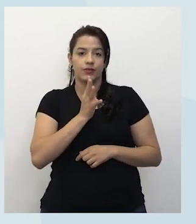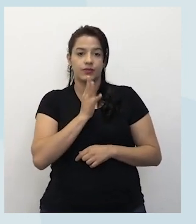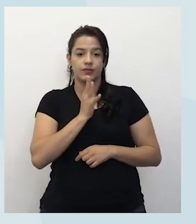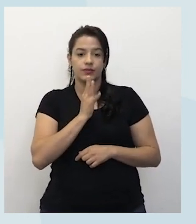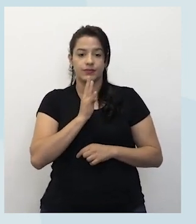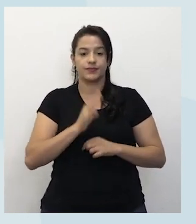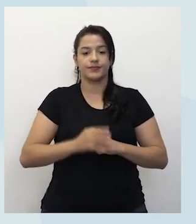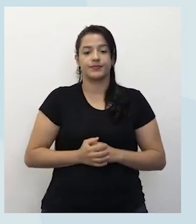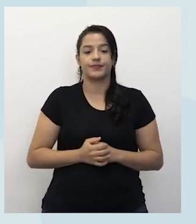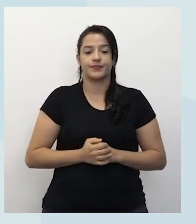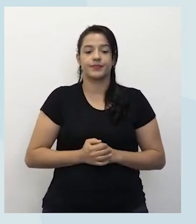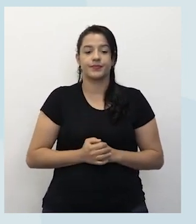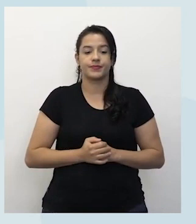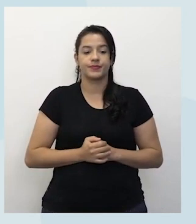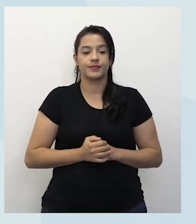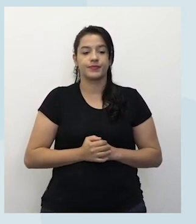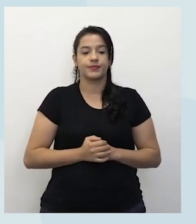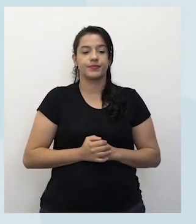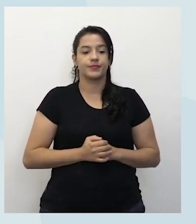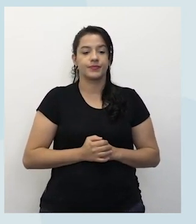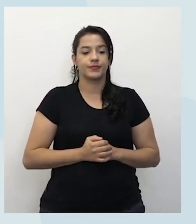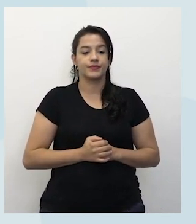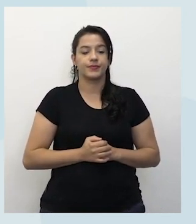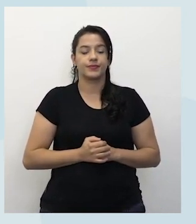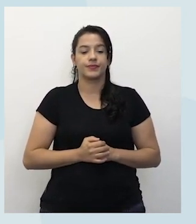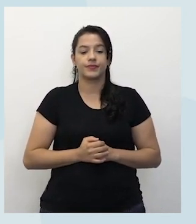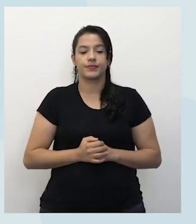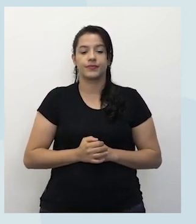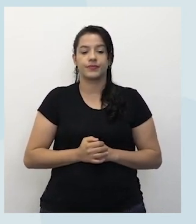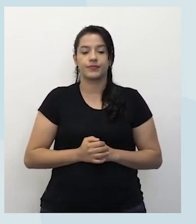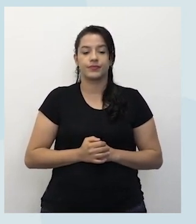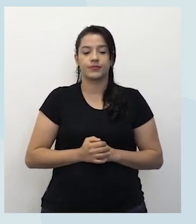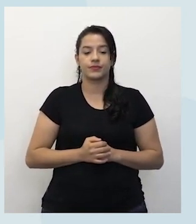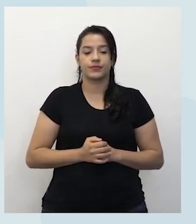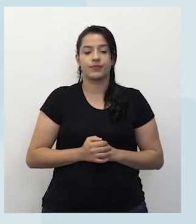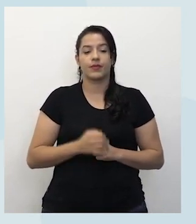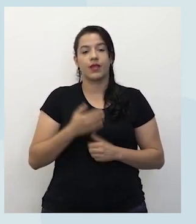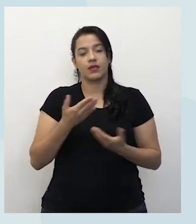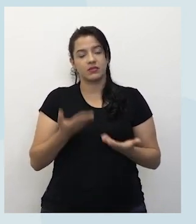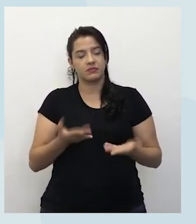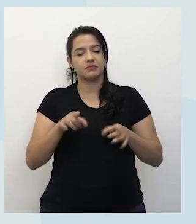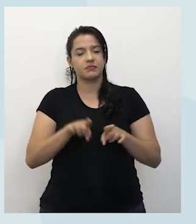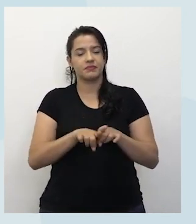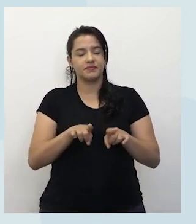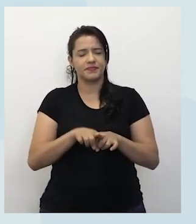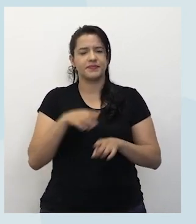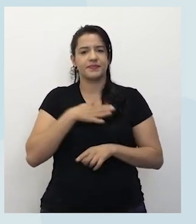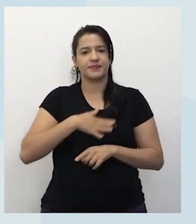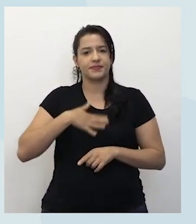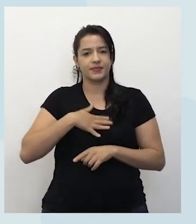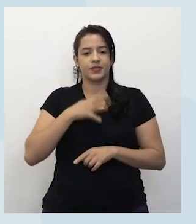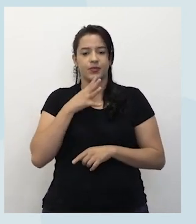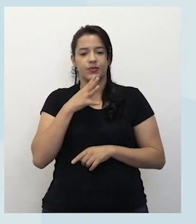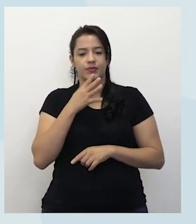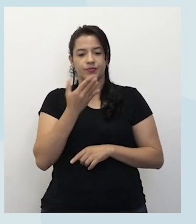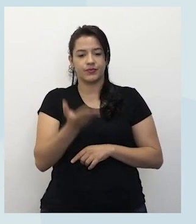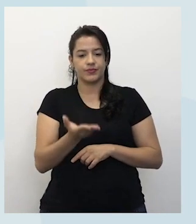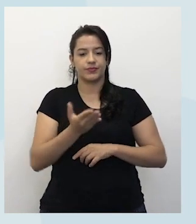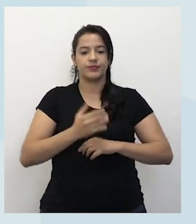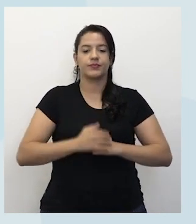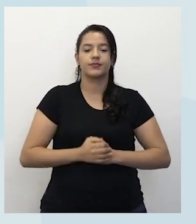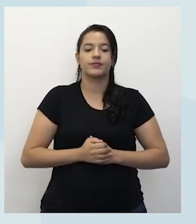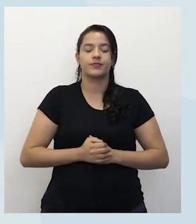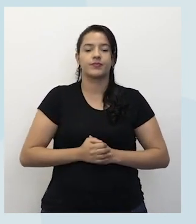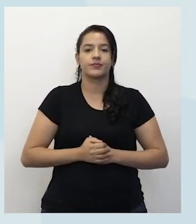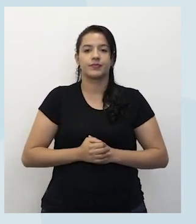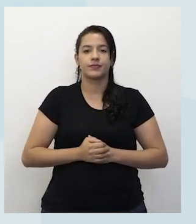ou pode falar it's nice to meet you. Tá no mesmo, né? E aí, prazer em conhecer também, nice to meet you too. Como se fosse prazer é meu, né? Então,